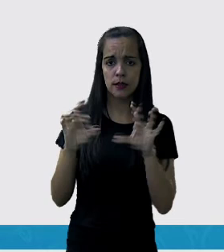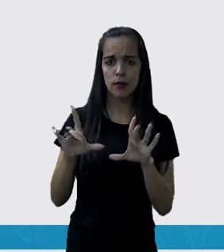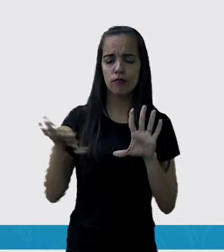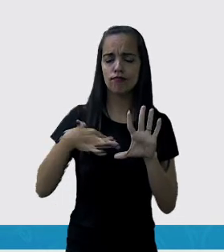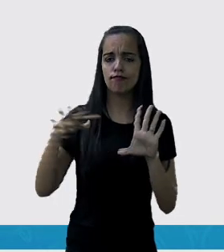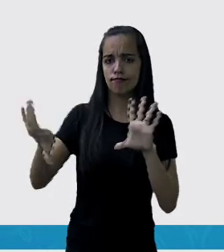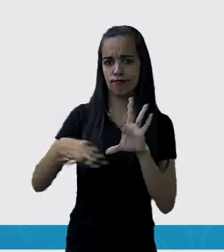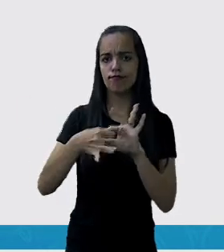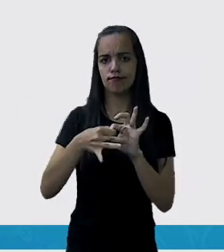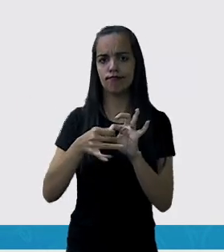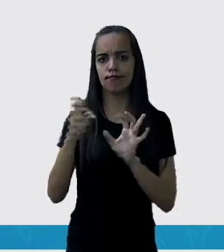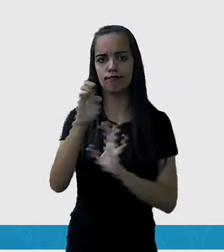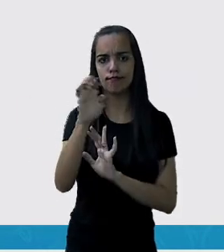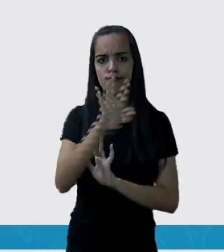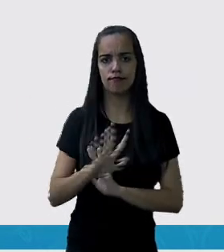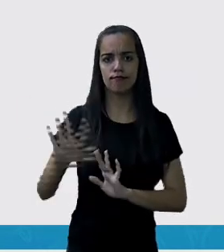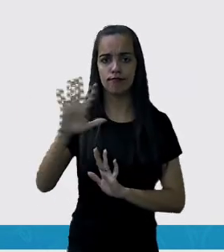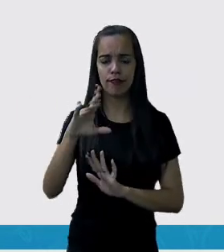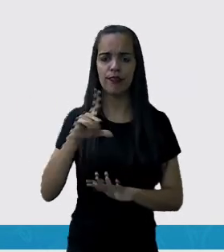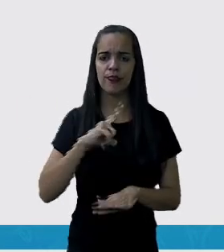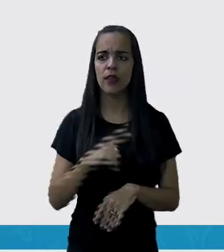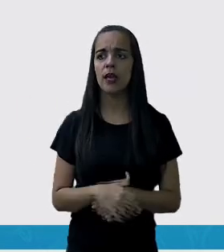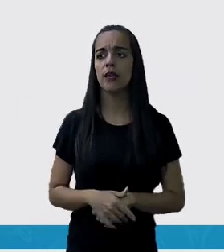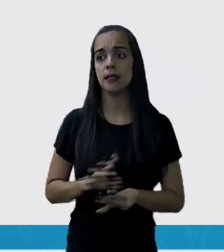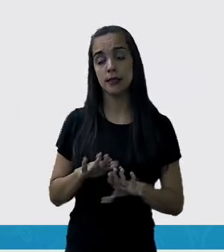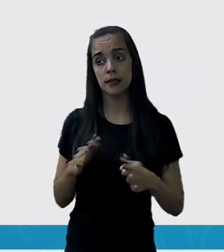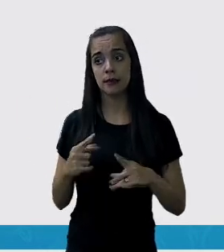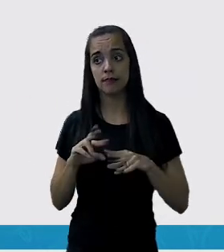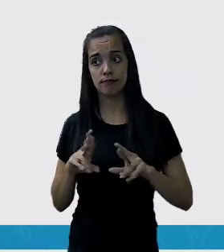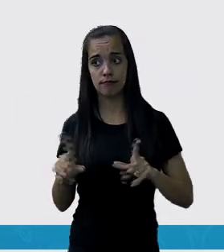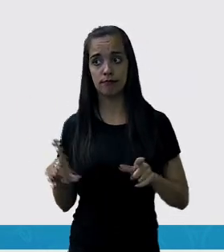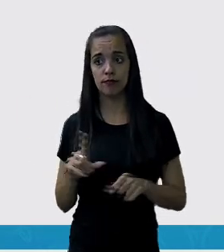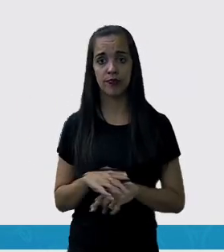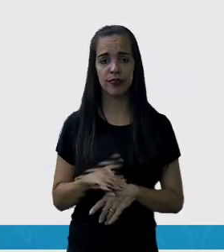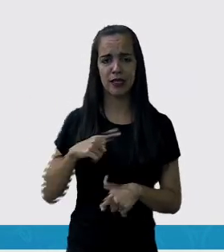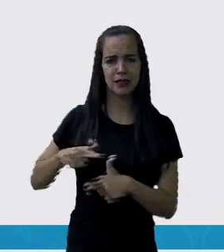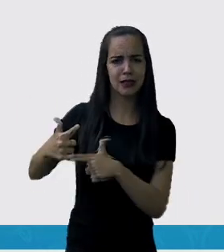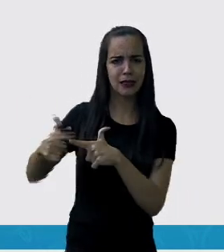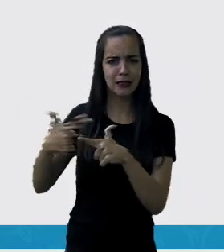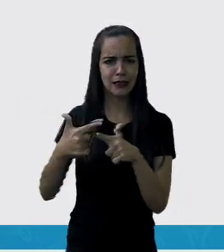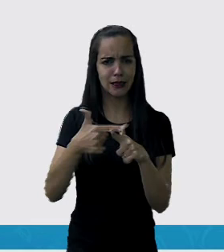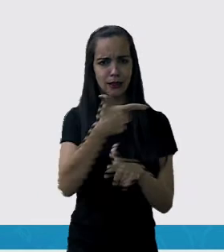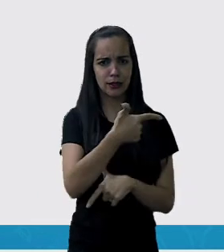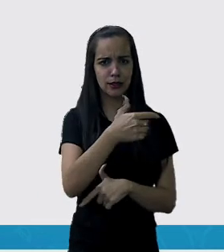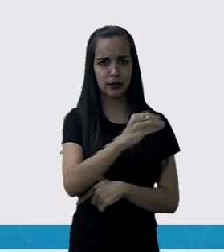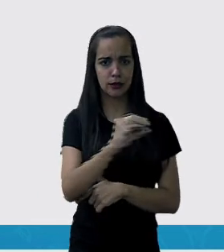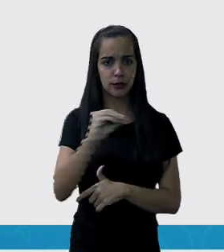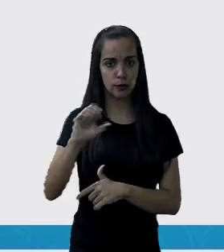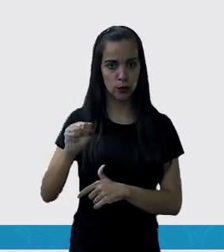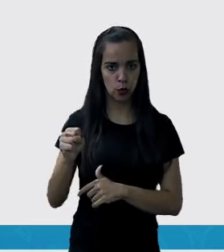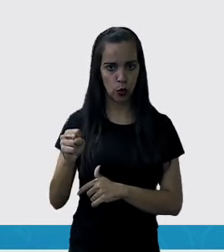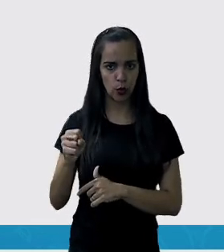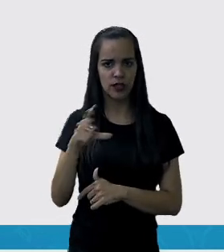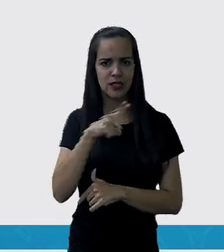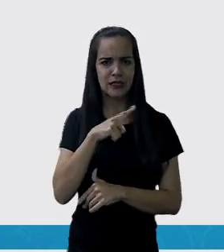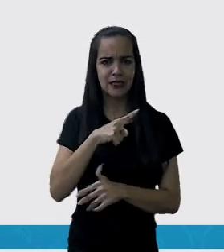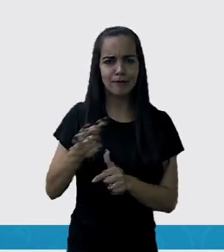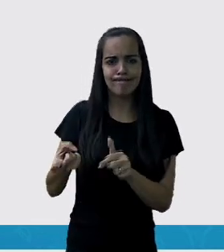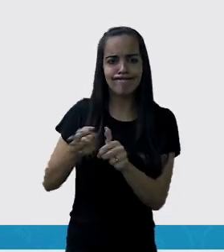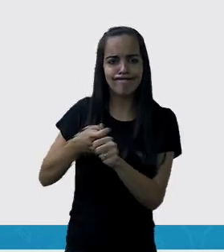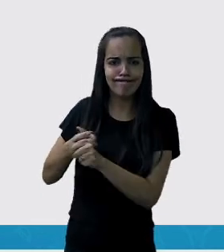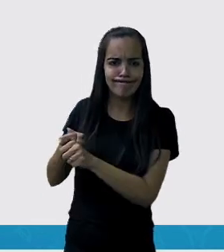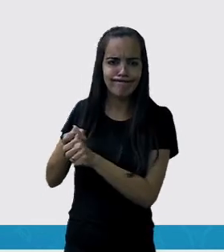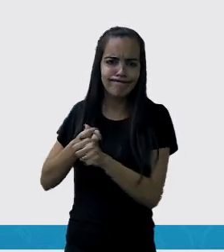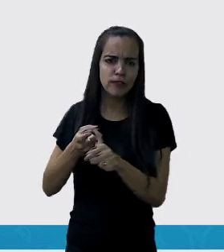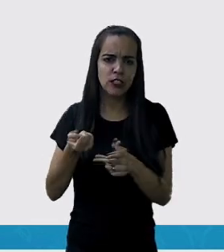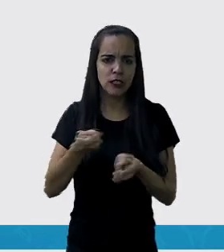União Europeia, que não poderia ser diferente, né, pessoal? A crise financeira de 2008, o endividamento